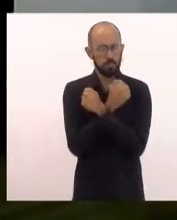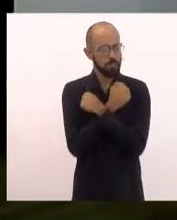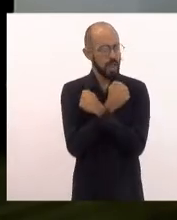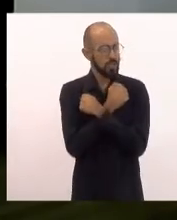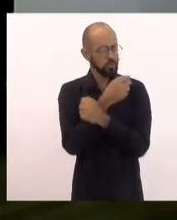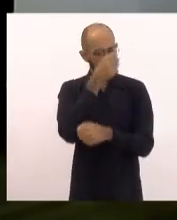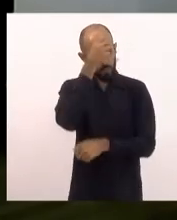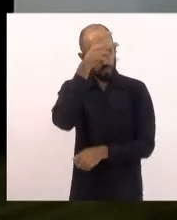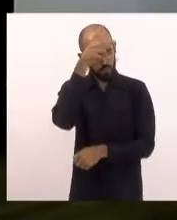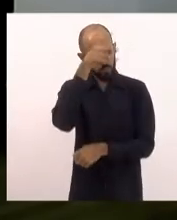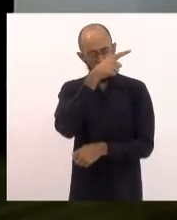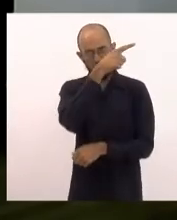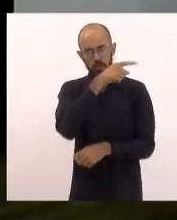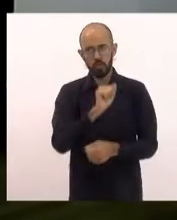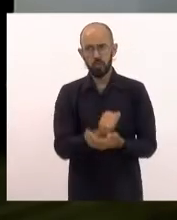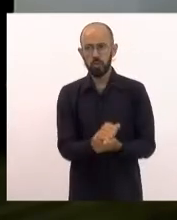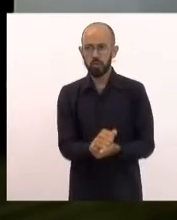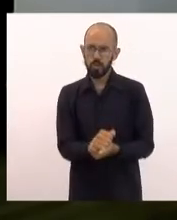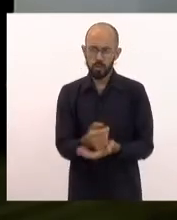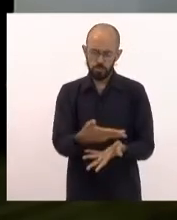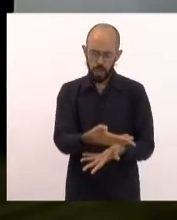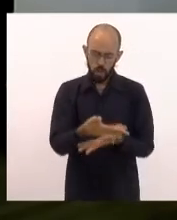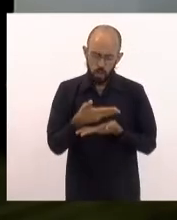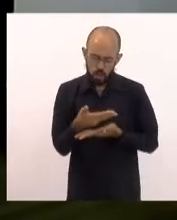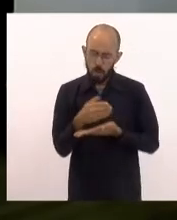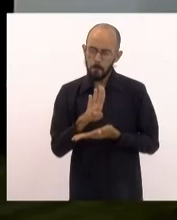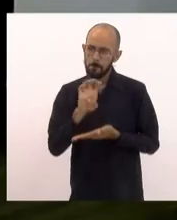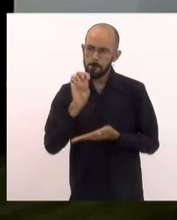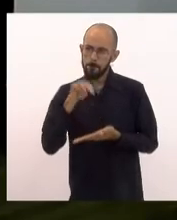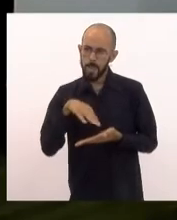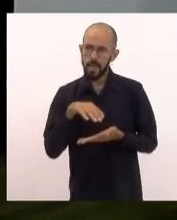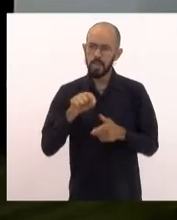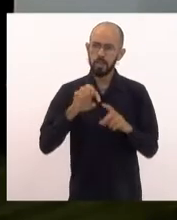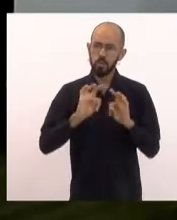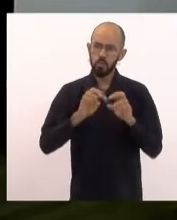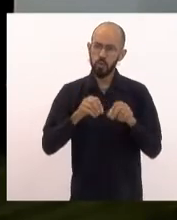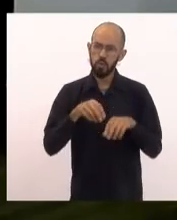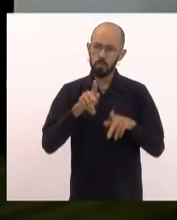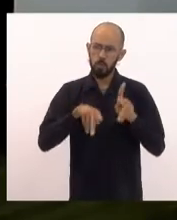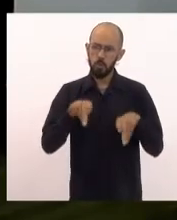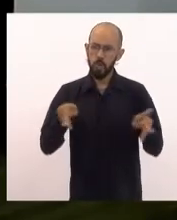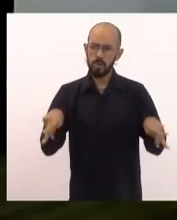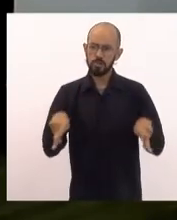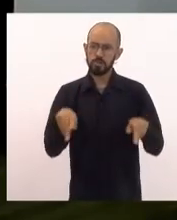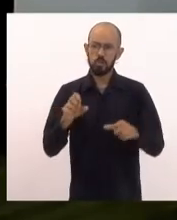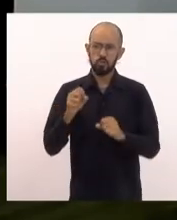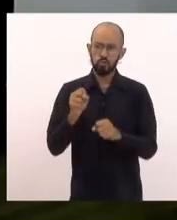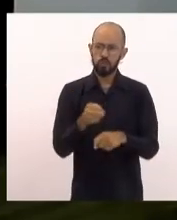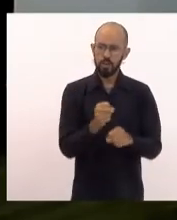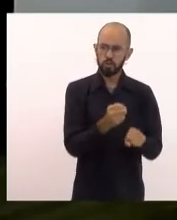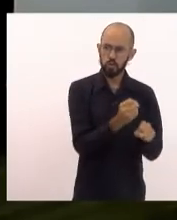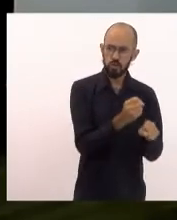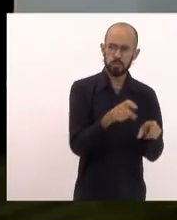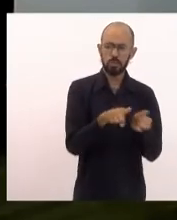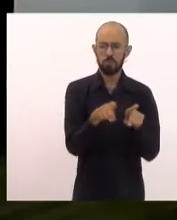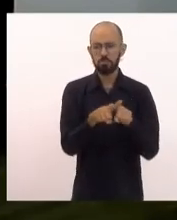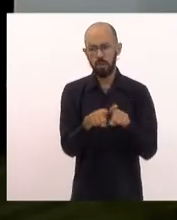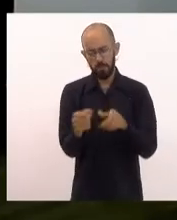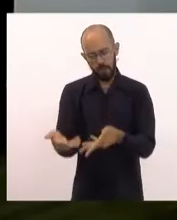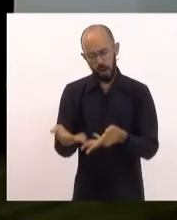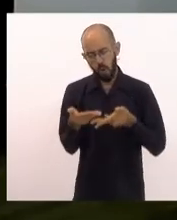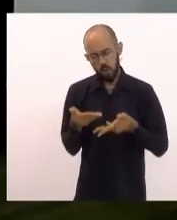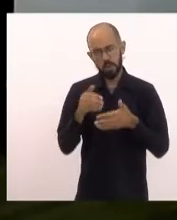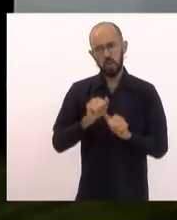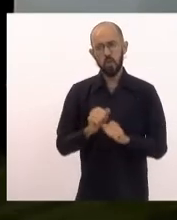Severino, que nos acolheu, nos recebeu super bem, e também toda a população de Vassouras nos acolheu. Dizer que esse projeto, deputado